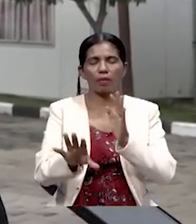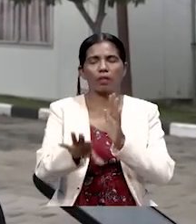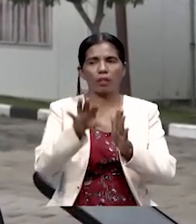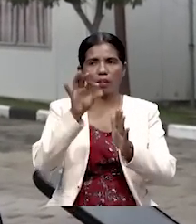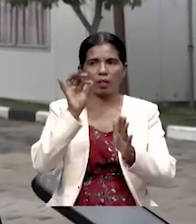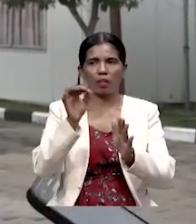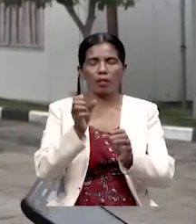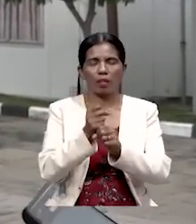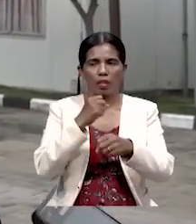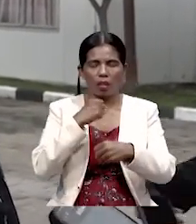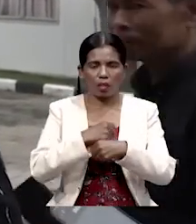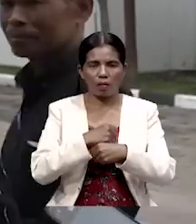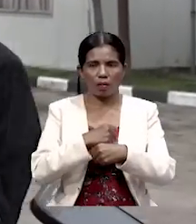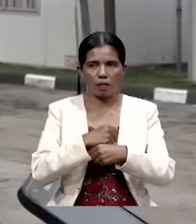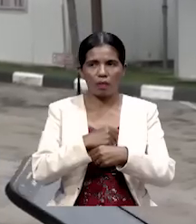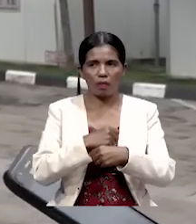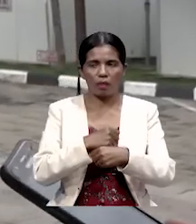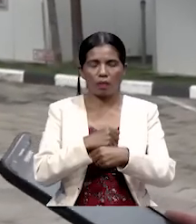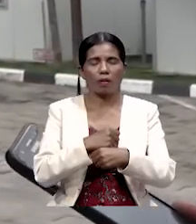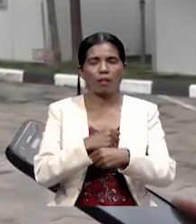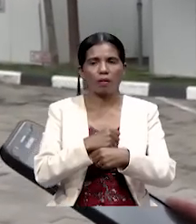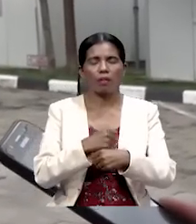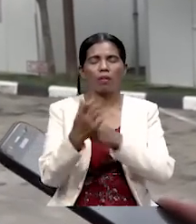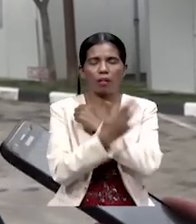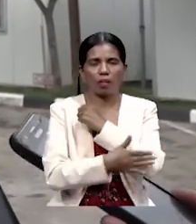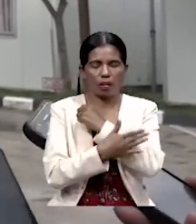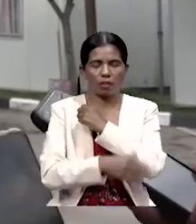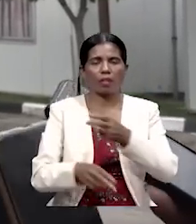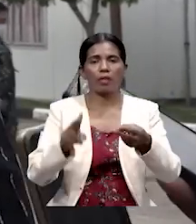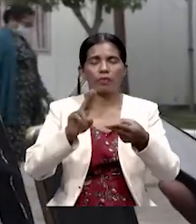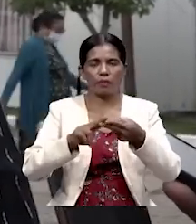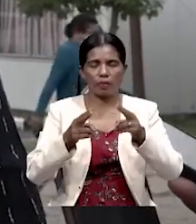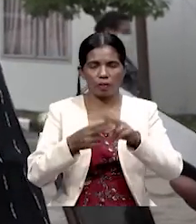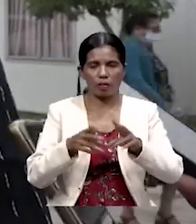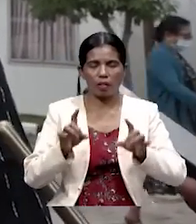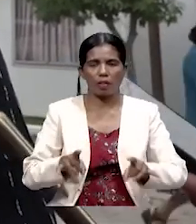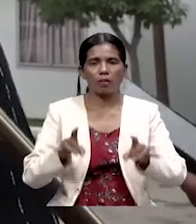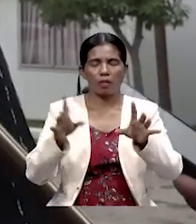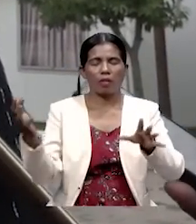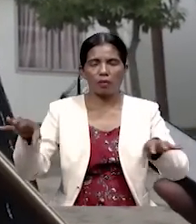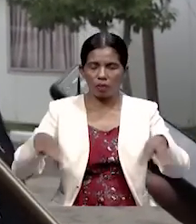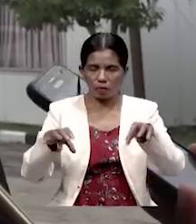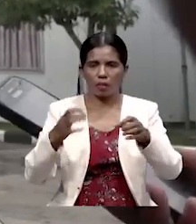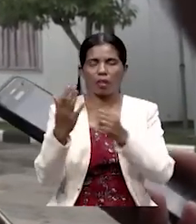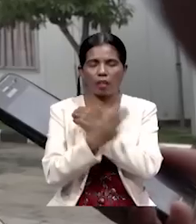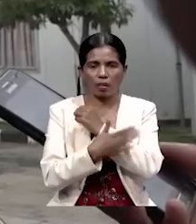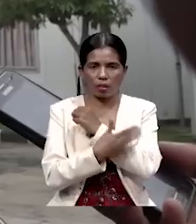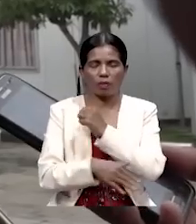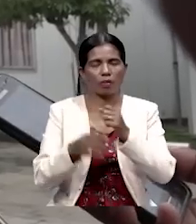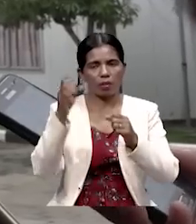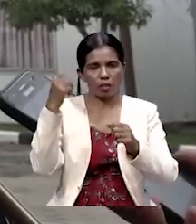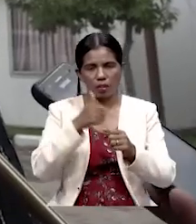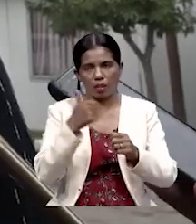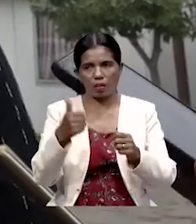se hal negociação ho nação bizinu sira, nação internacional para atu basir Israel liur. Ida